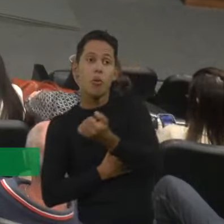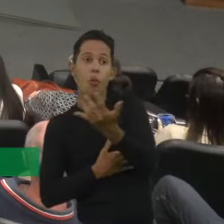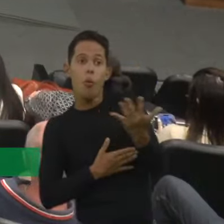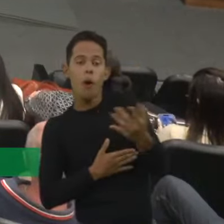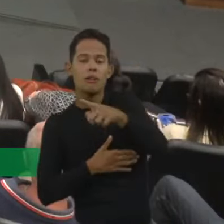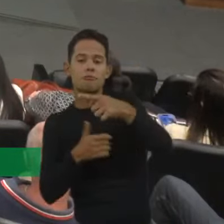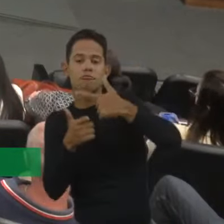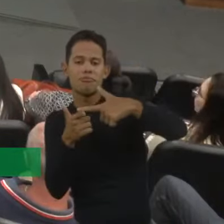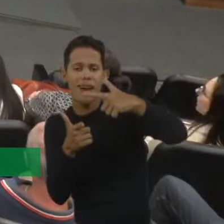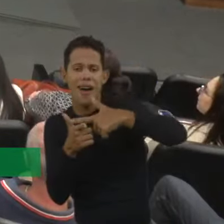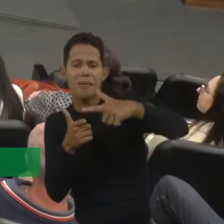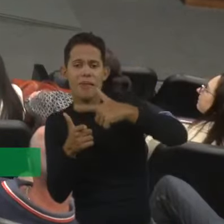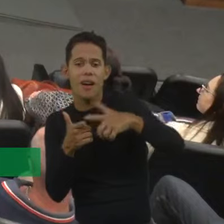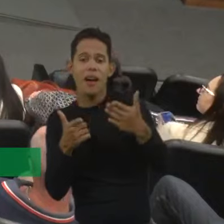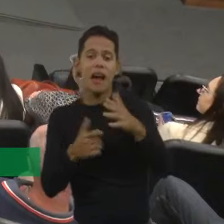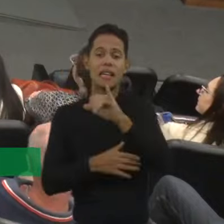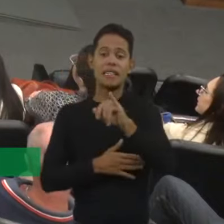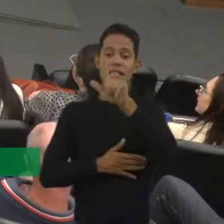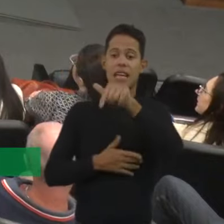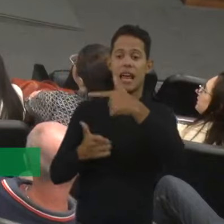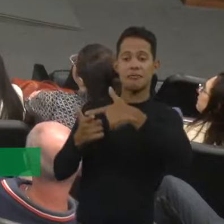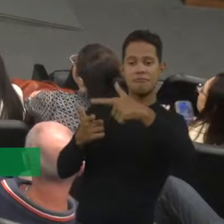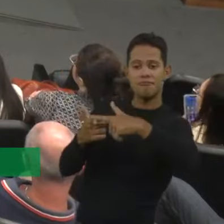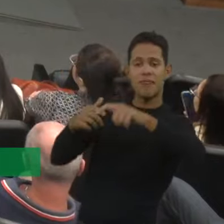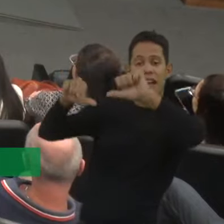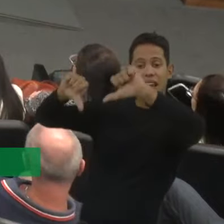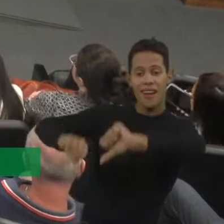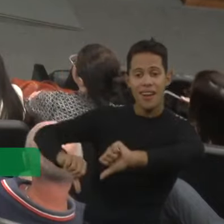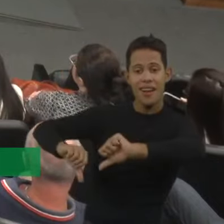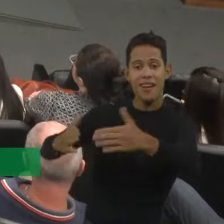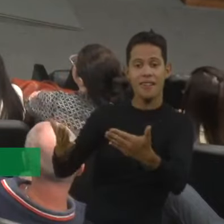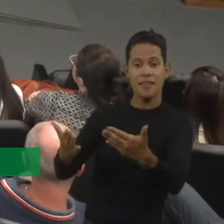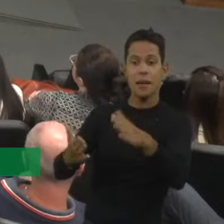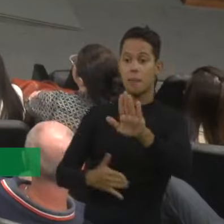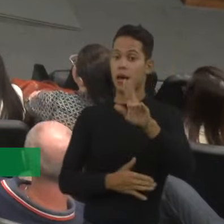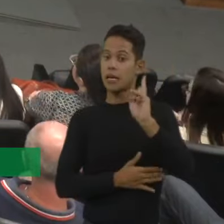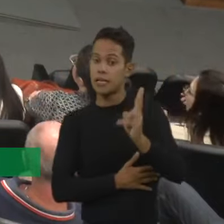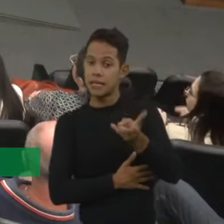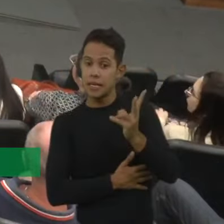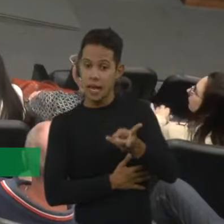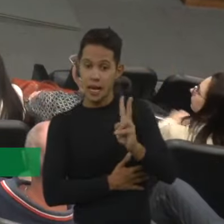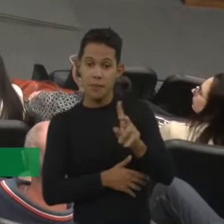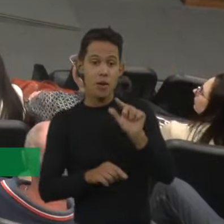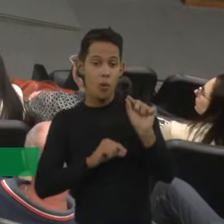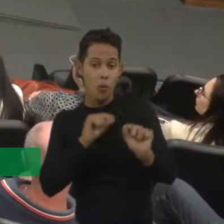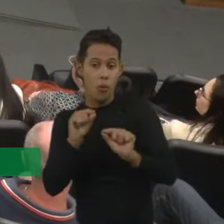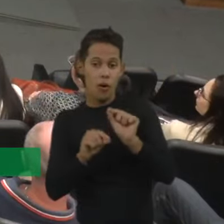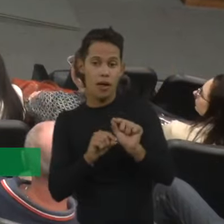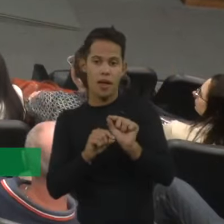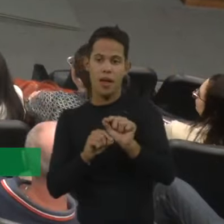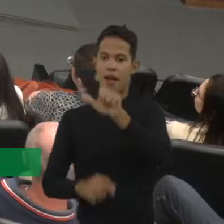se essas crises foram graves, e, claro, sempre levando em consideração a vontade da pessoa, né? Eu quero começar a fazer